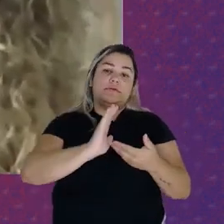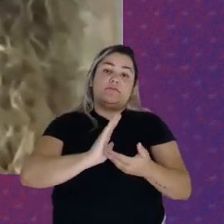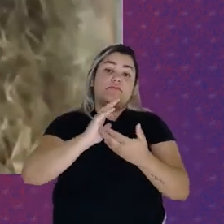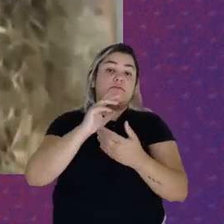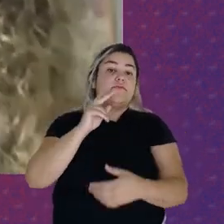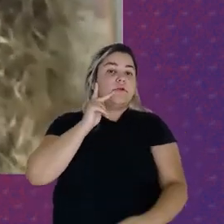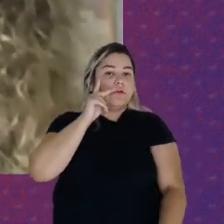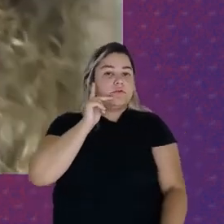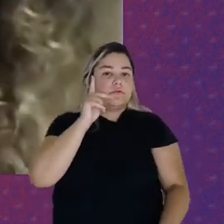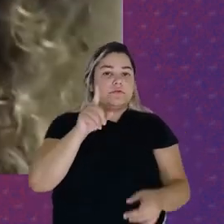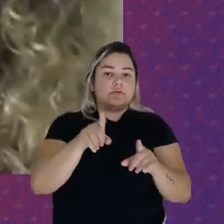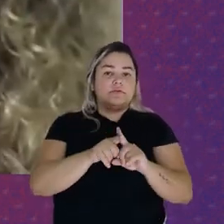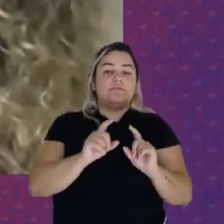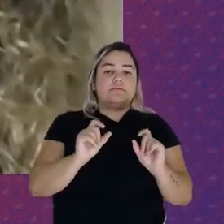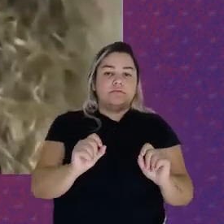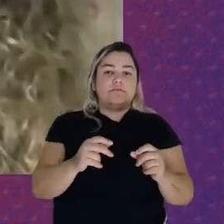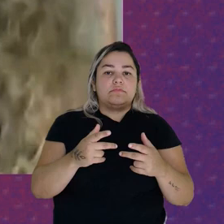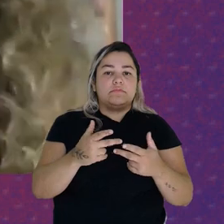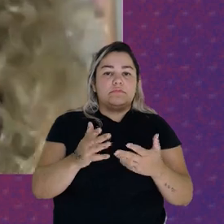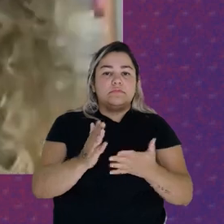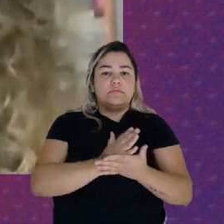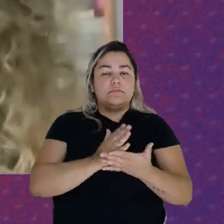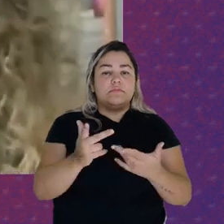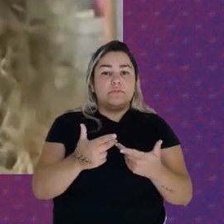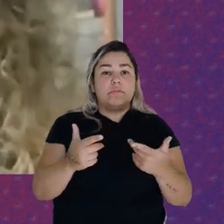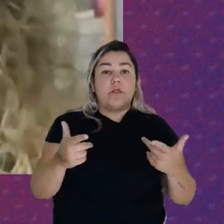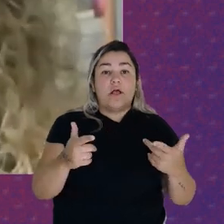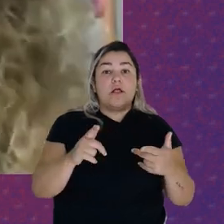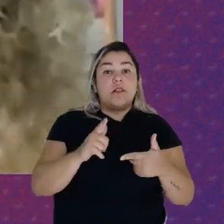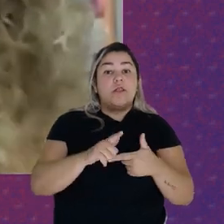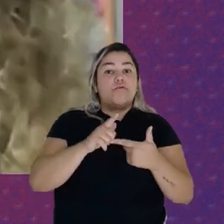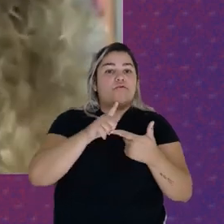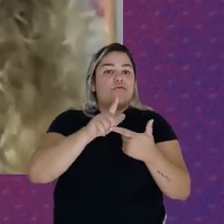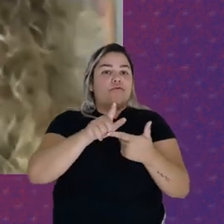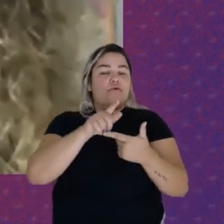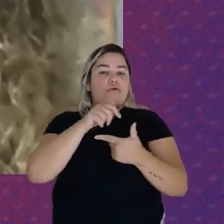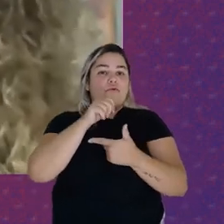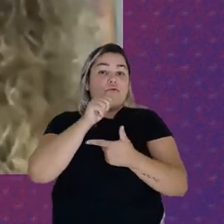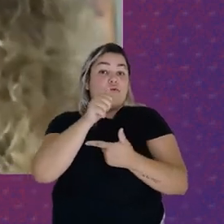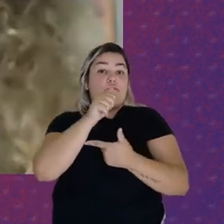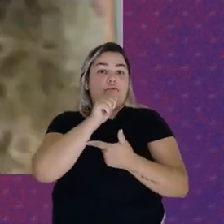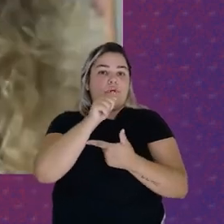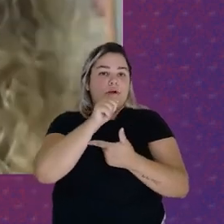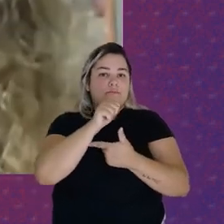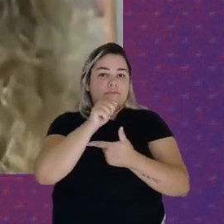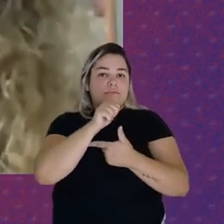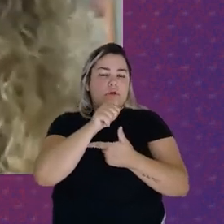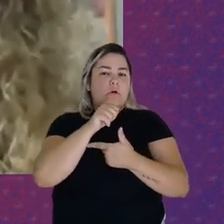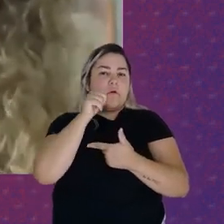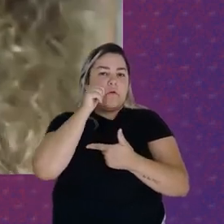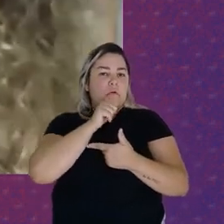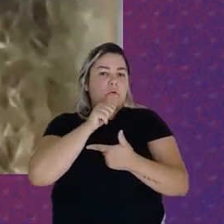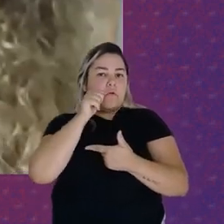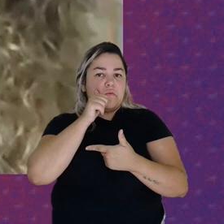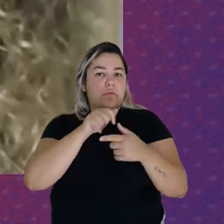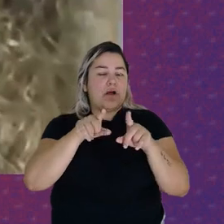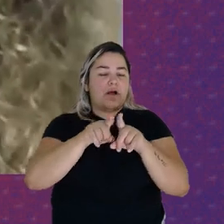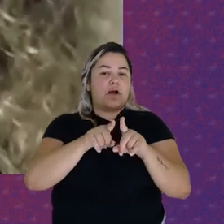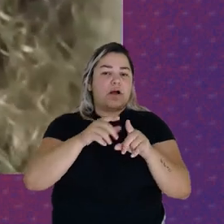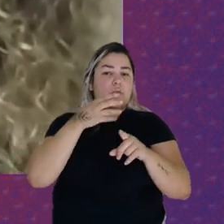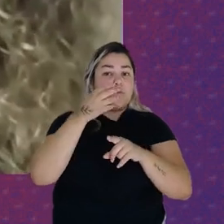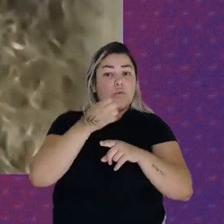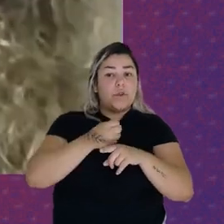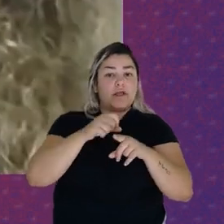casos foram emblemáticos. Um vereador levou uma mamadeira, uma chupeta e um leitinho, dizendo que eu era uma menina mimada, que eu não sabia perder